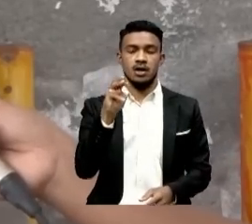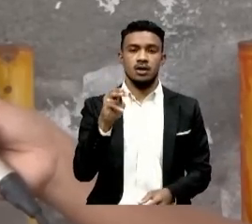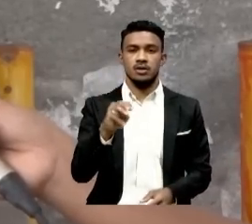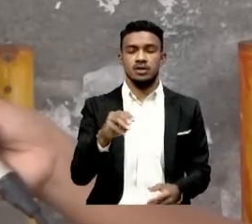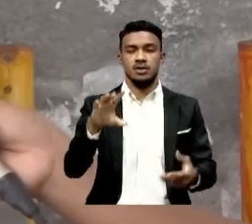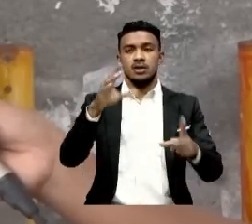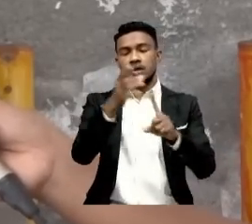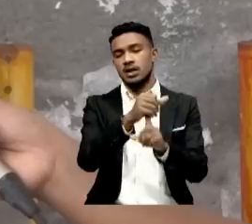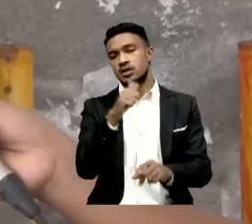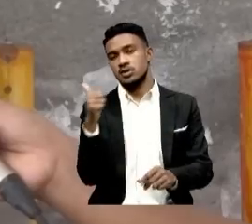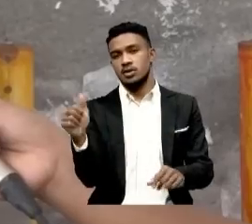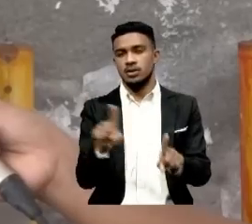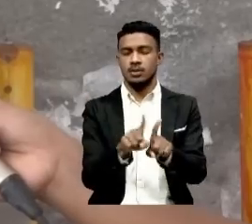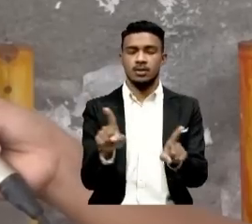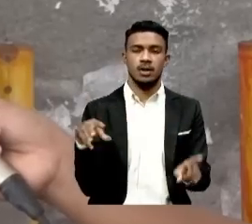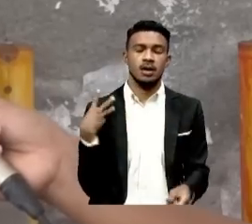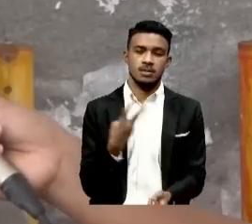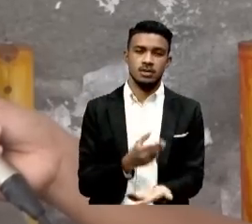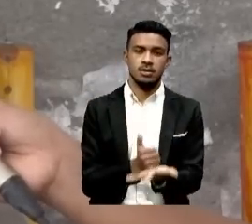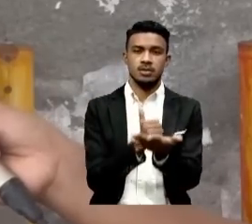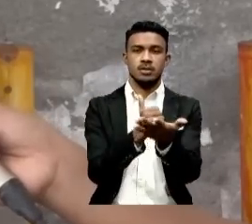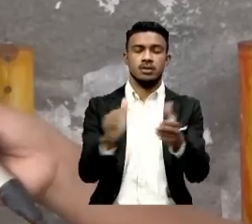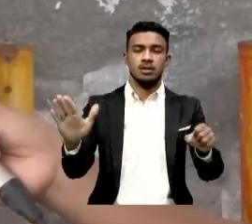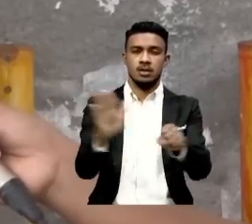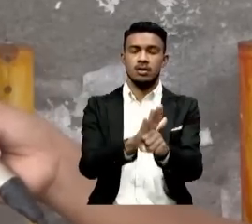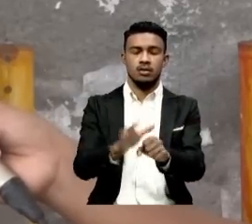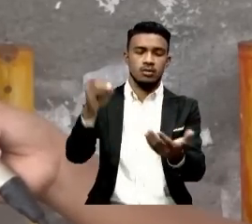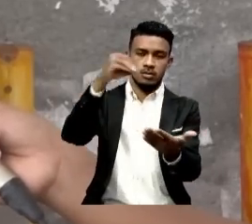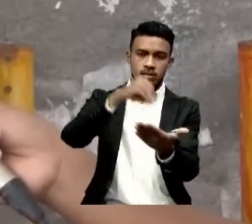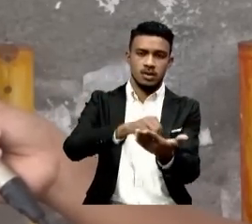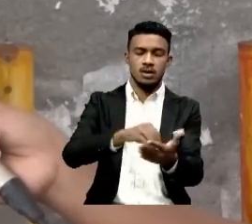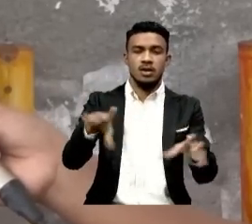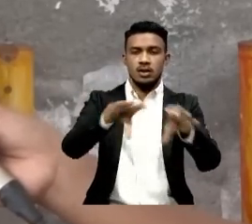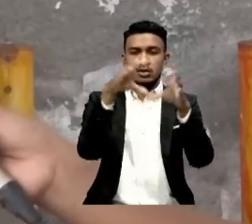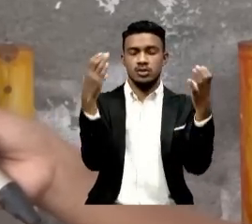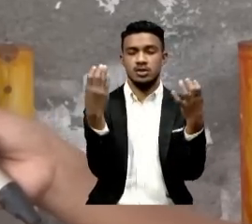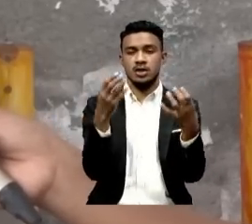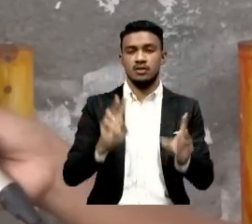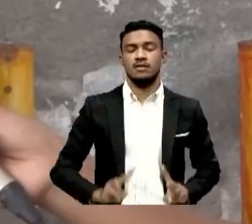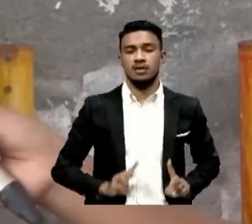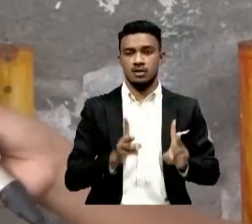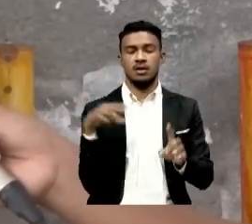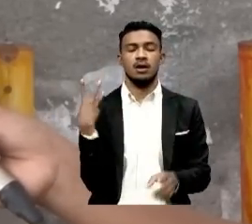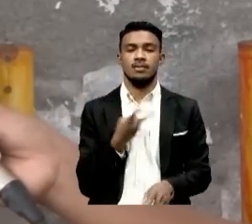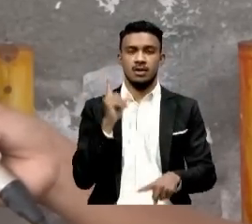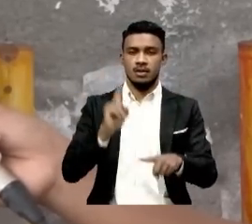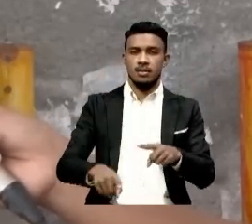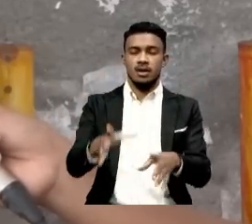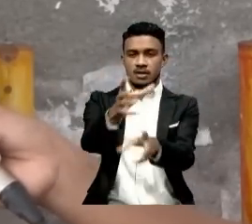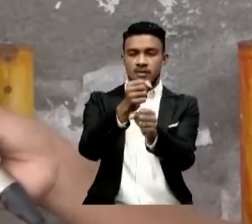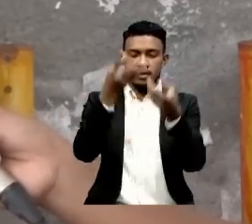a mesma competência lá atribuir na cono maia com seus veteranos. Portanto, a mesma level pode dizer em Roma. E